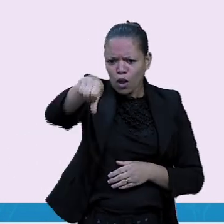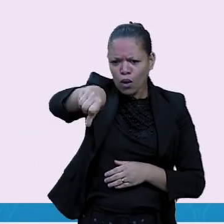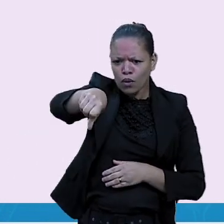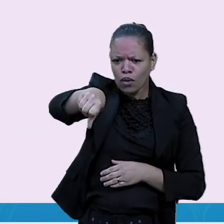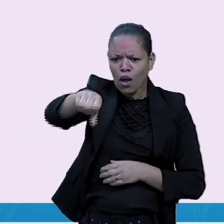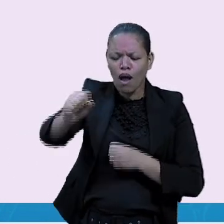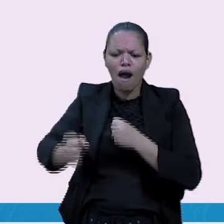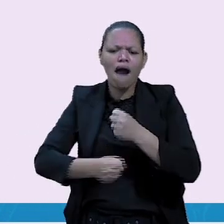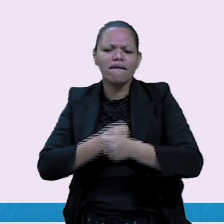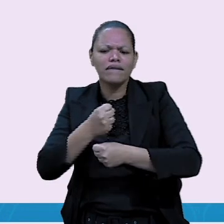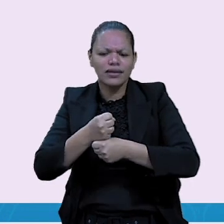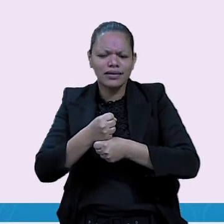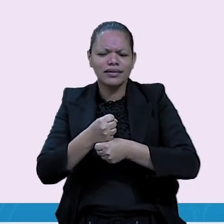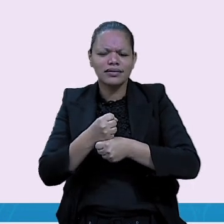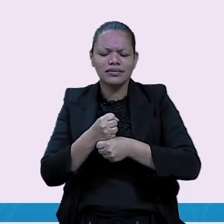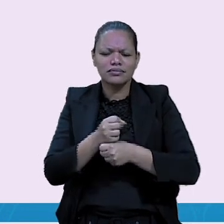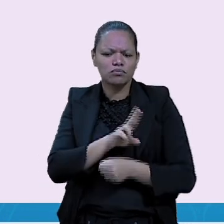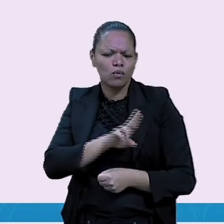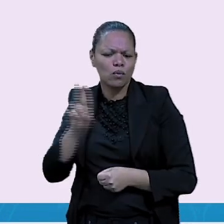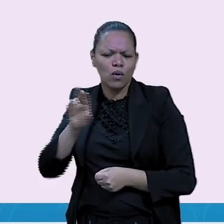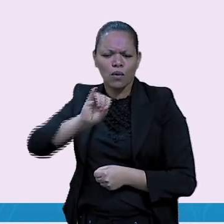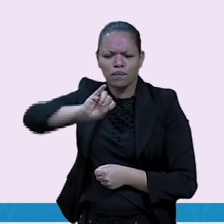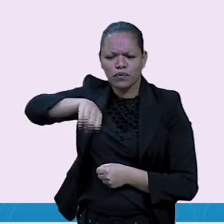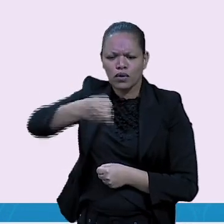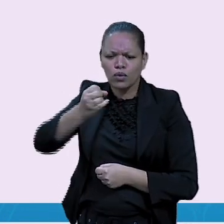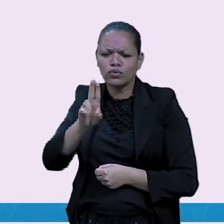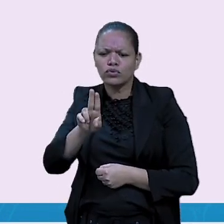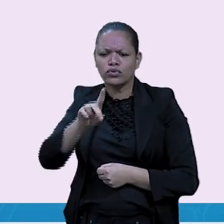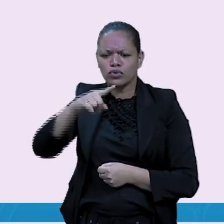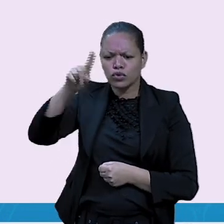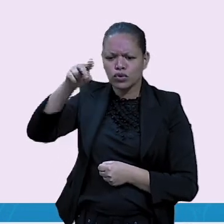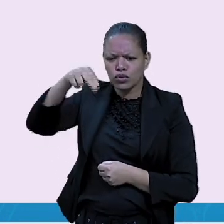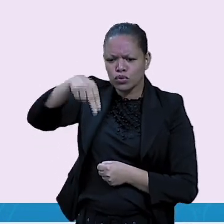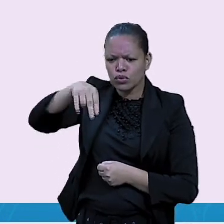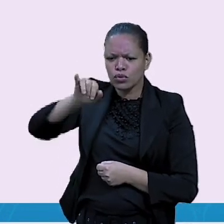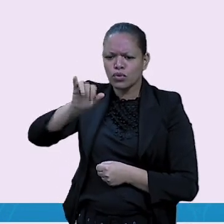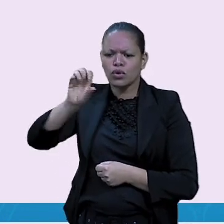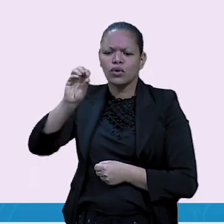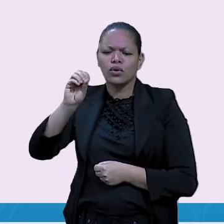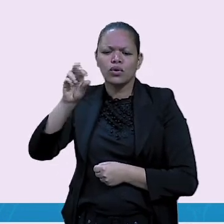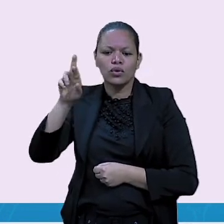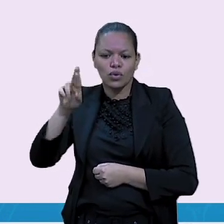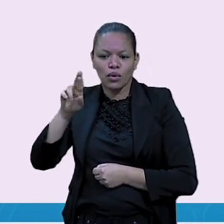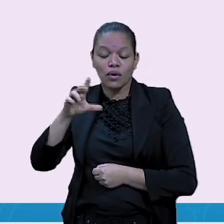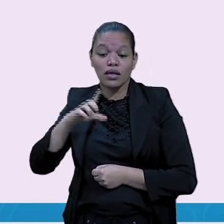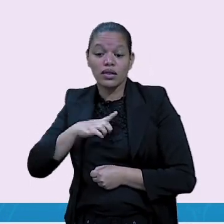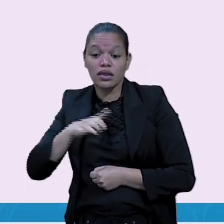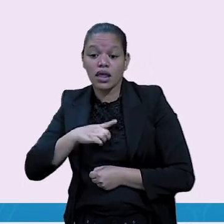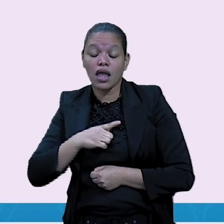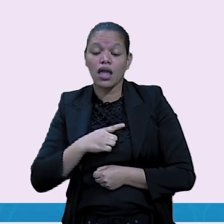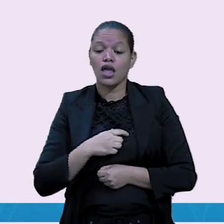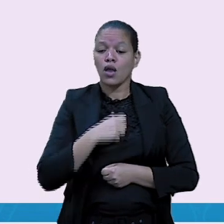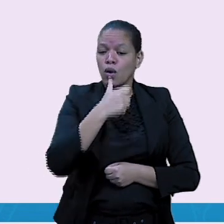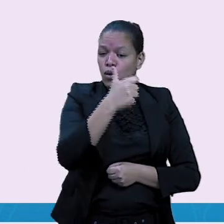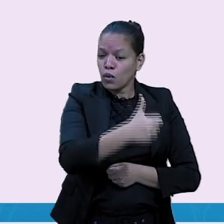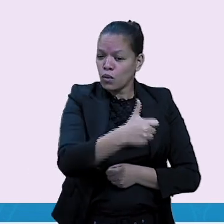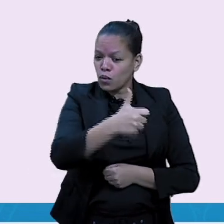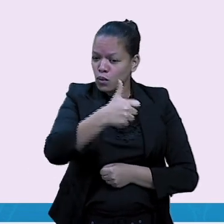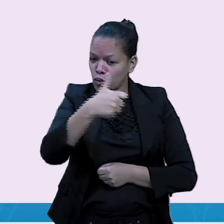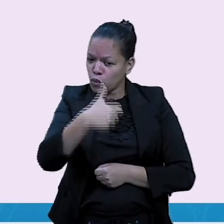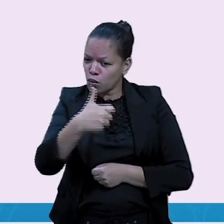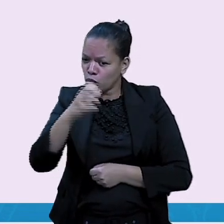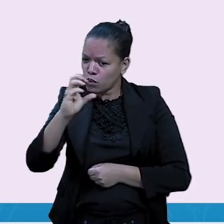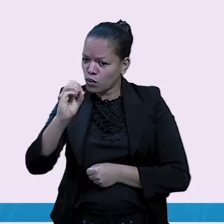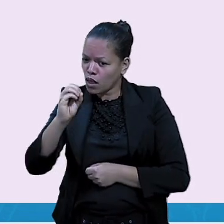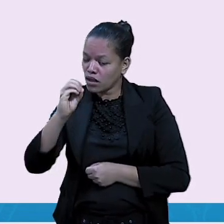chama Júnior. O Júnior, ele tem 1,10 m. Ele tem 110